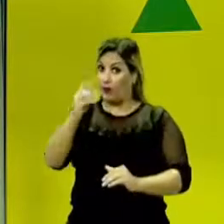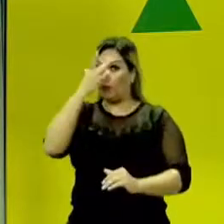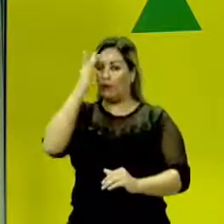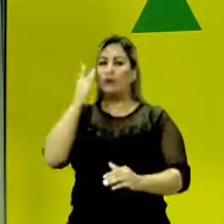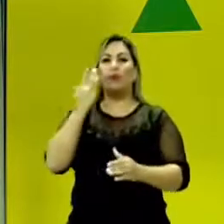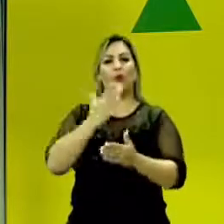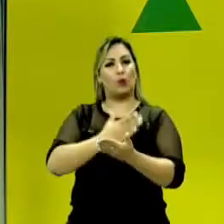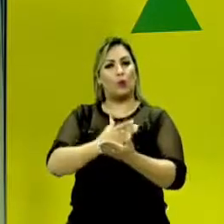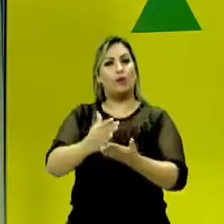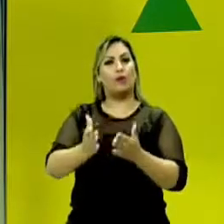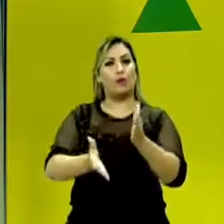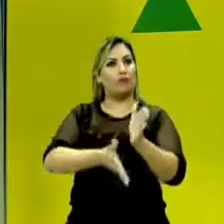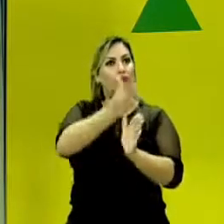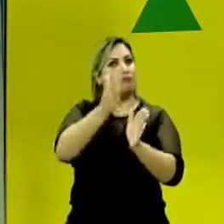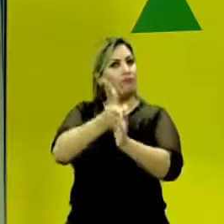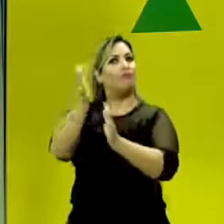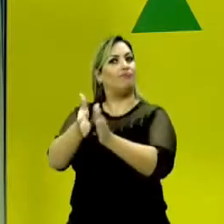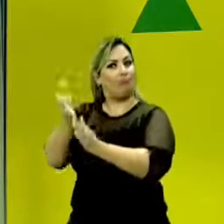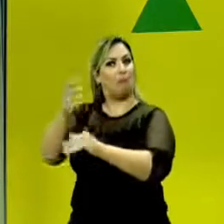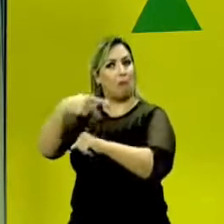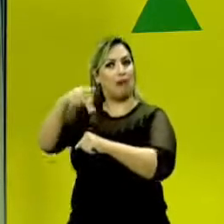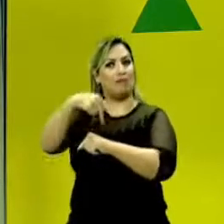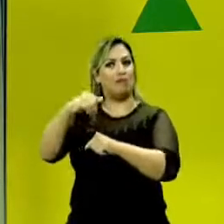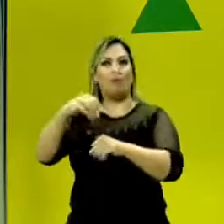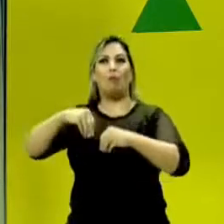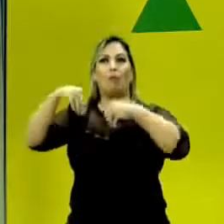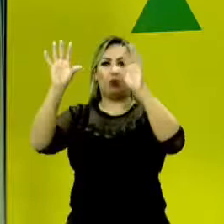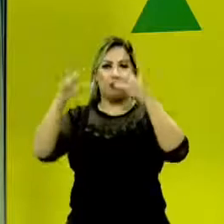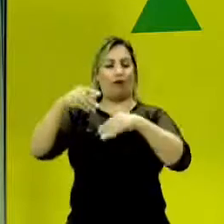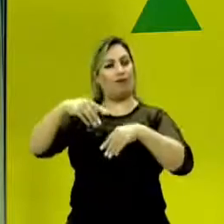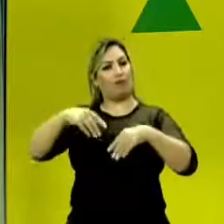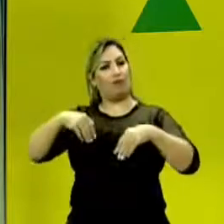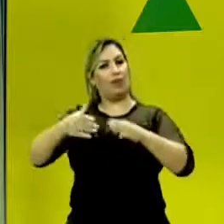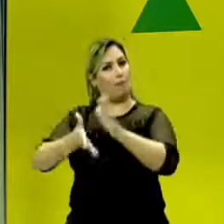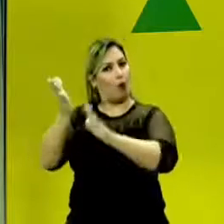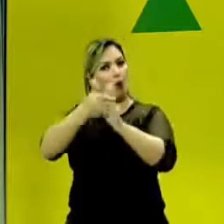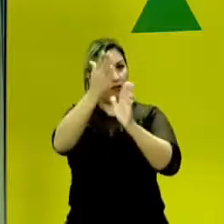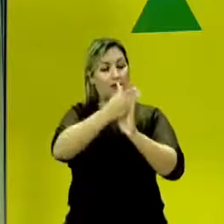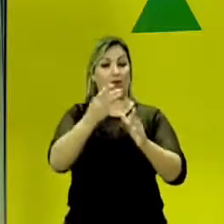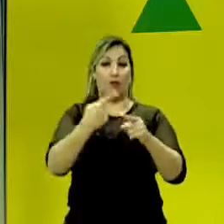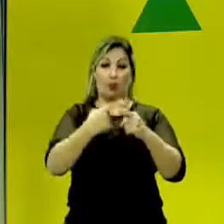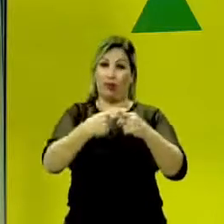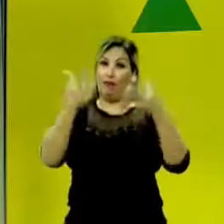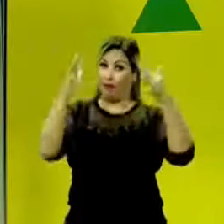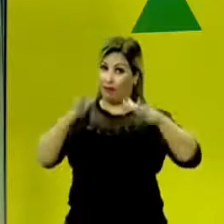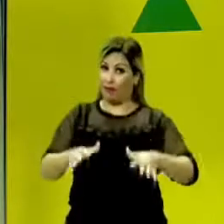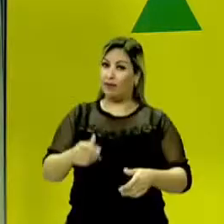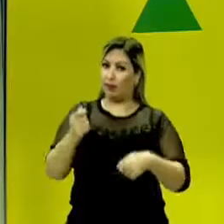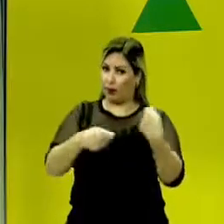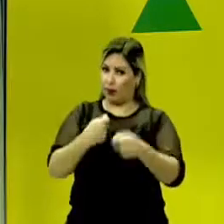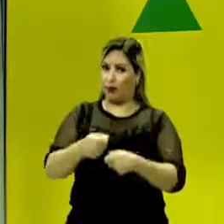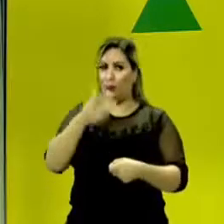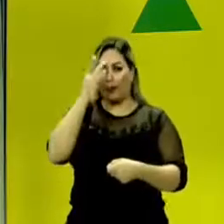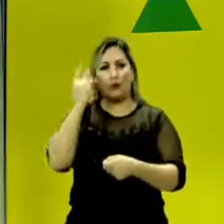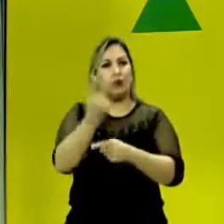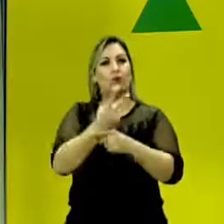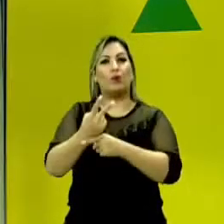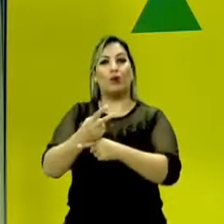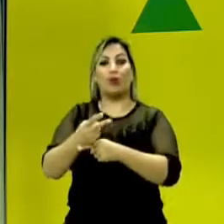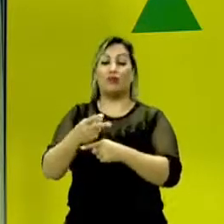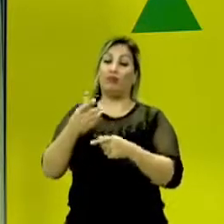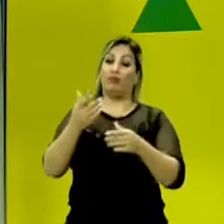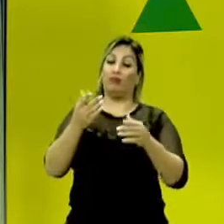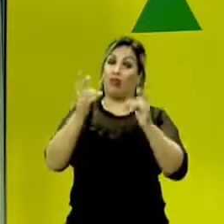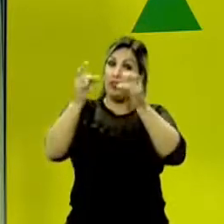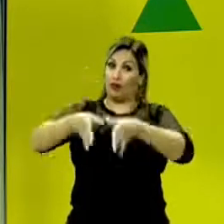que começam a sair do território brasileiro. Isso se deve a crises econômicas que vão acontecendo. Então, pessoas procurando sair do